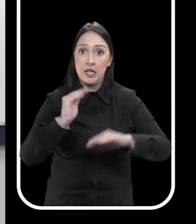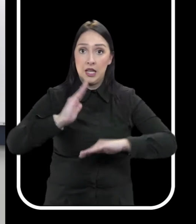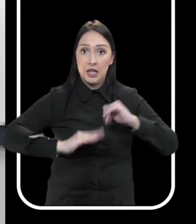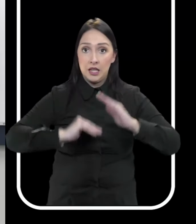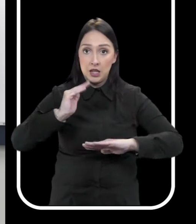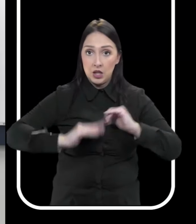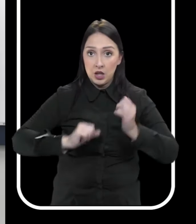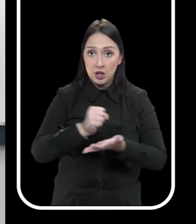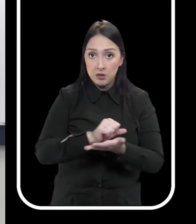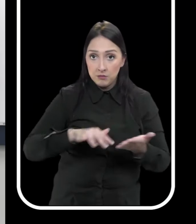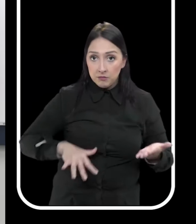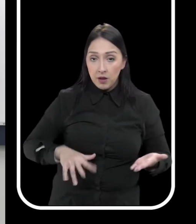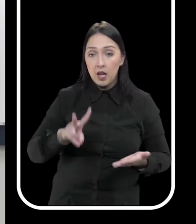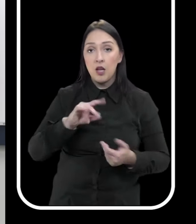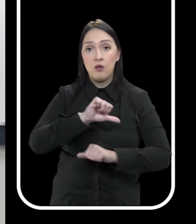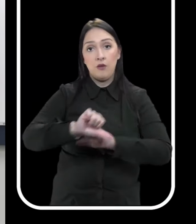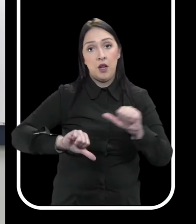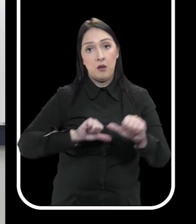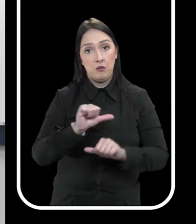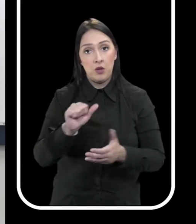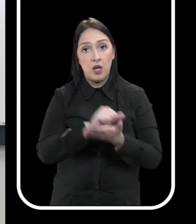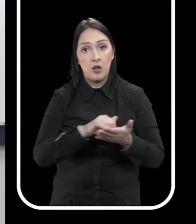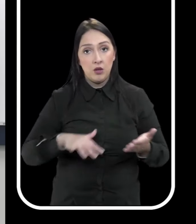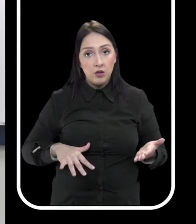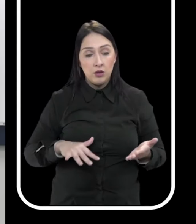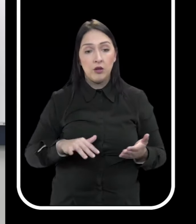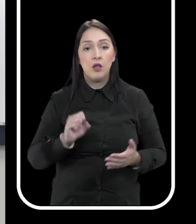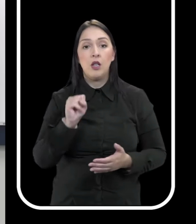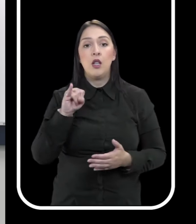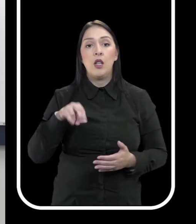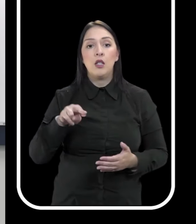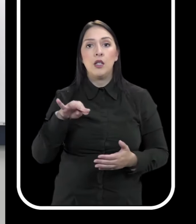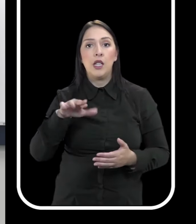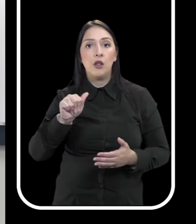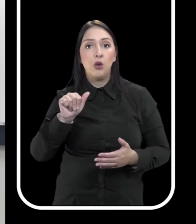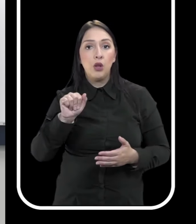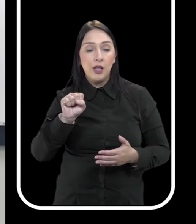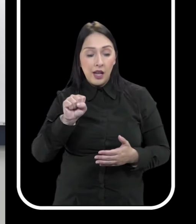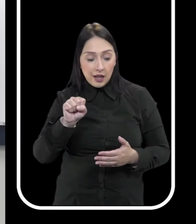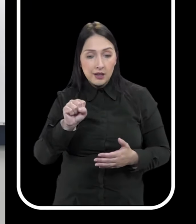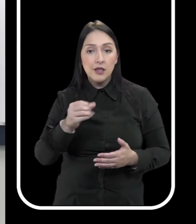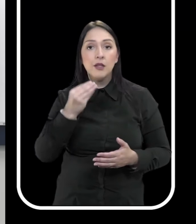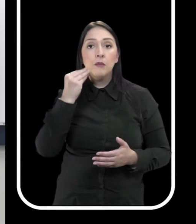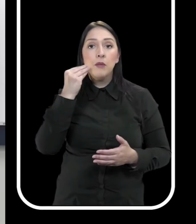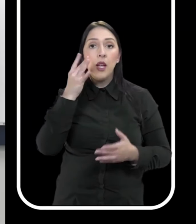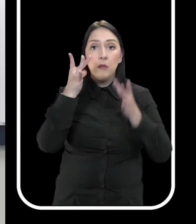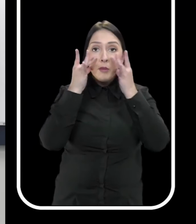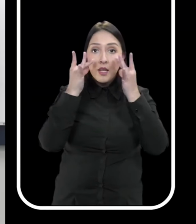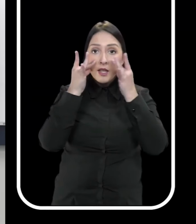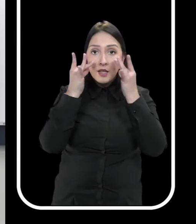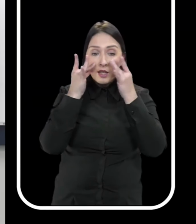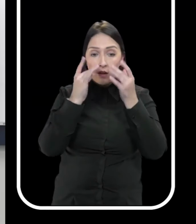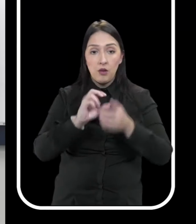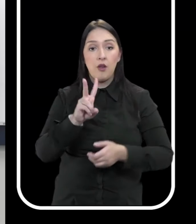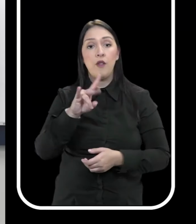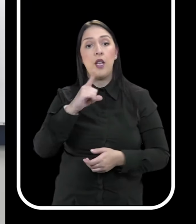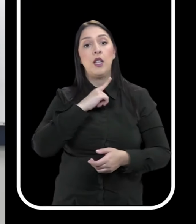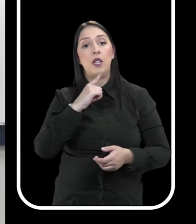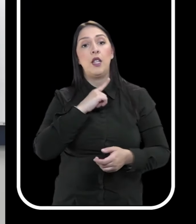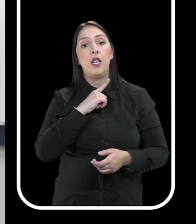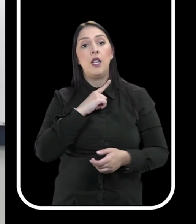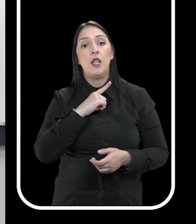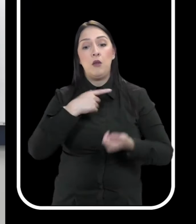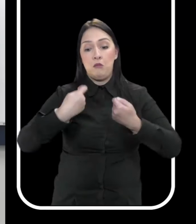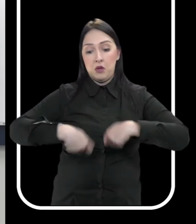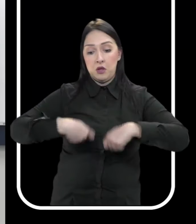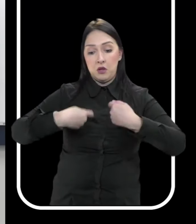Essas atividades nós vamos transformar nas atividades síncronas presenciais, mediadas, né? Então, nesse caso, vai ter